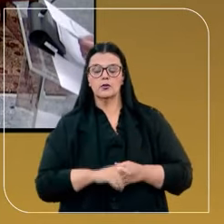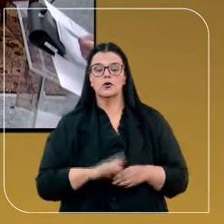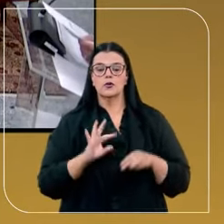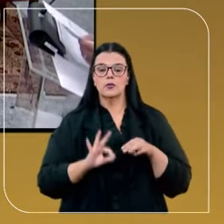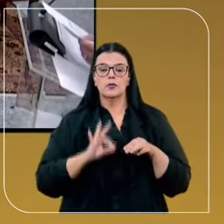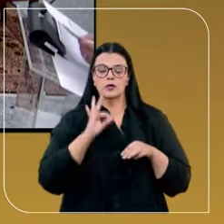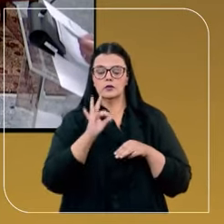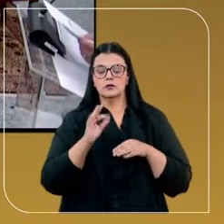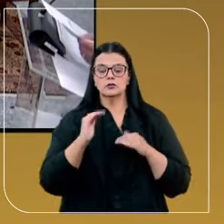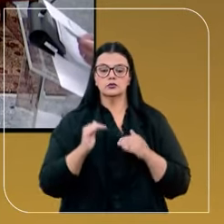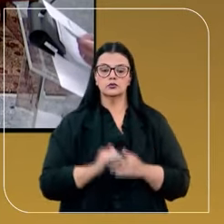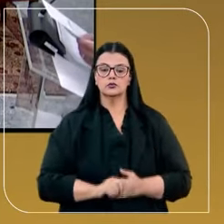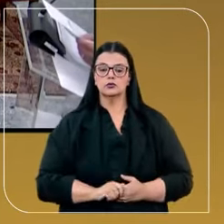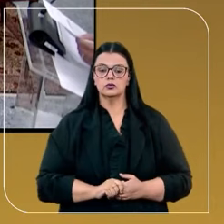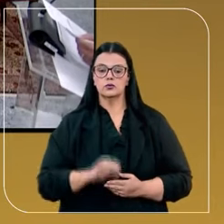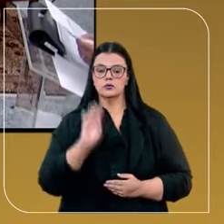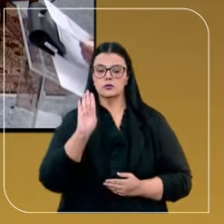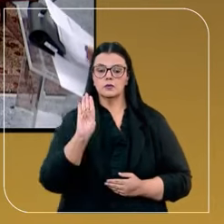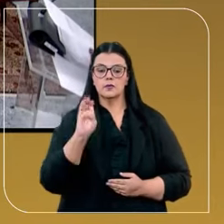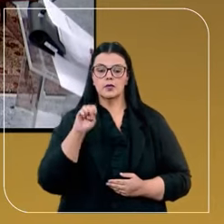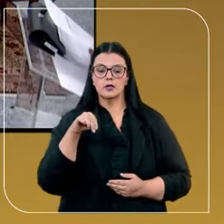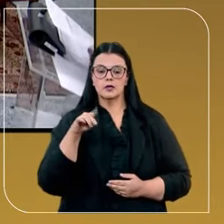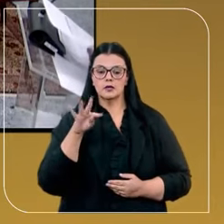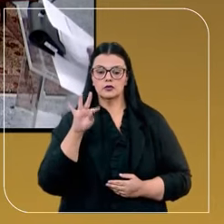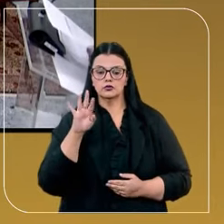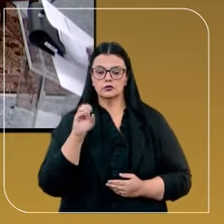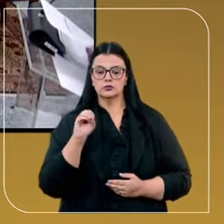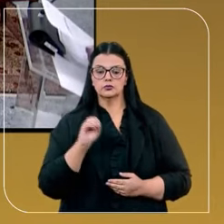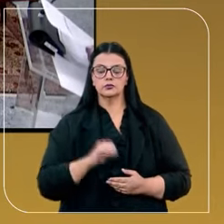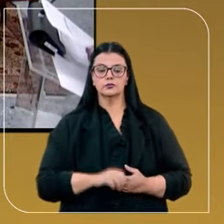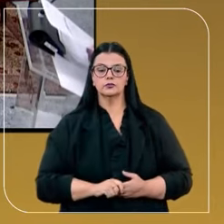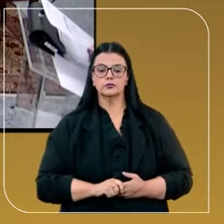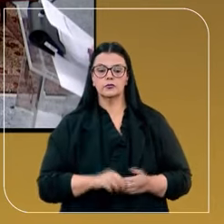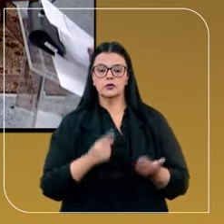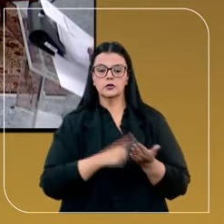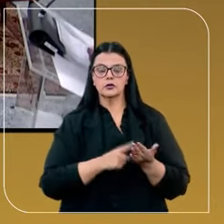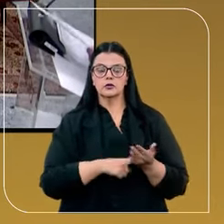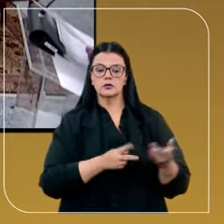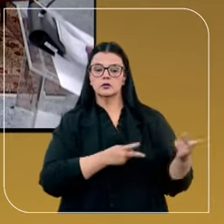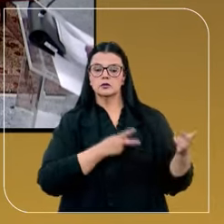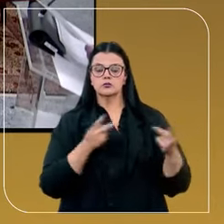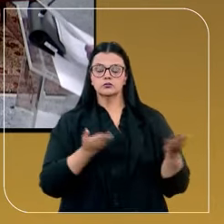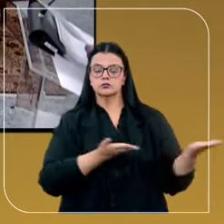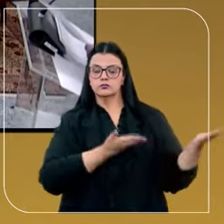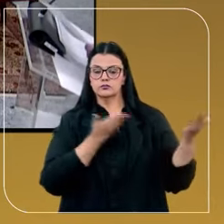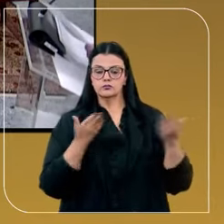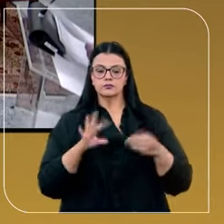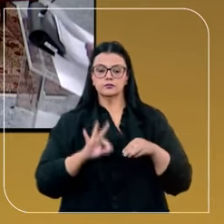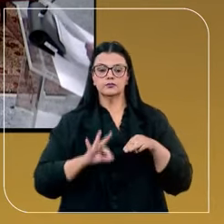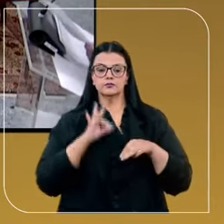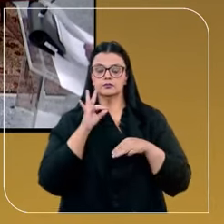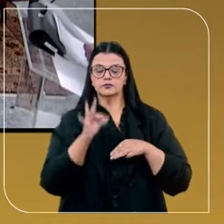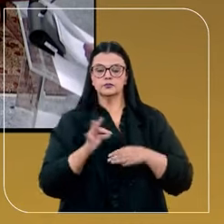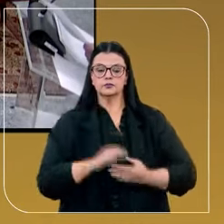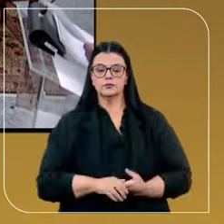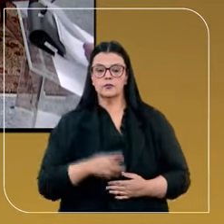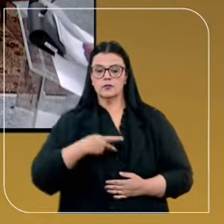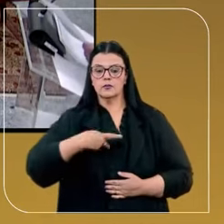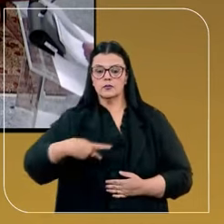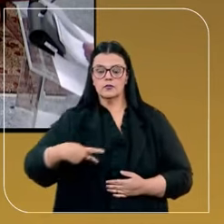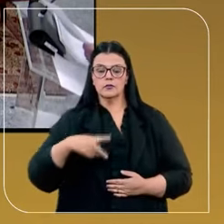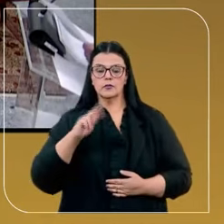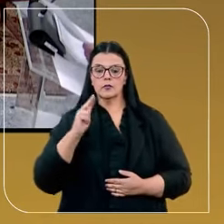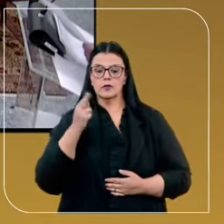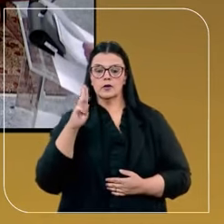Tribunal de Justiça, Benedito Gonçalves. Convidamos agora Suas Excelências, o senhor ministro-presidente